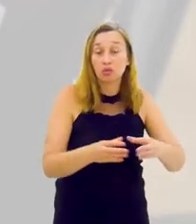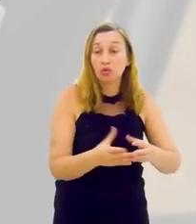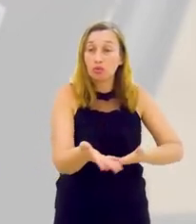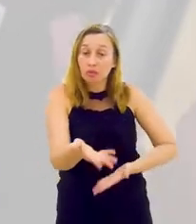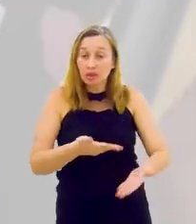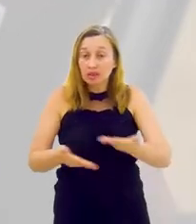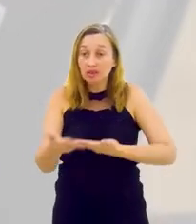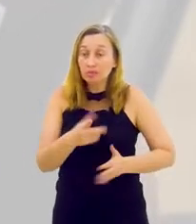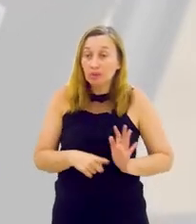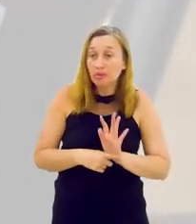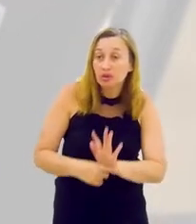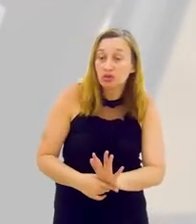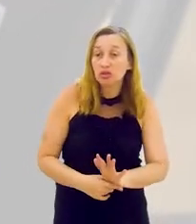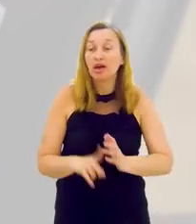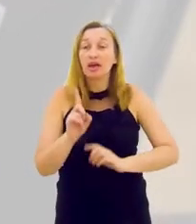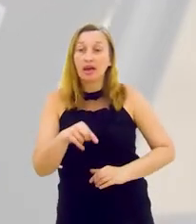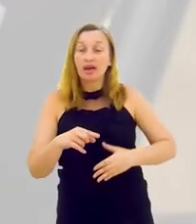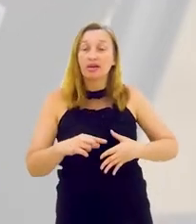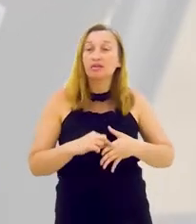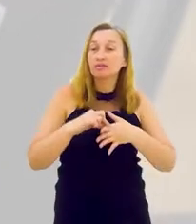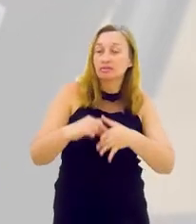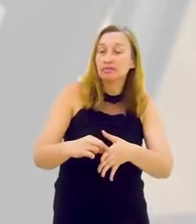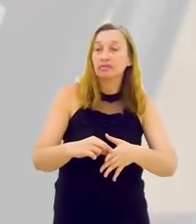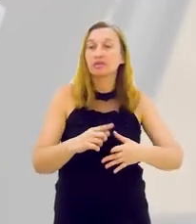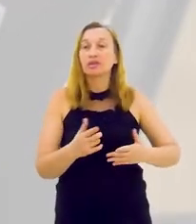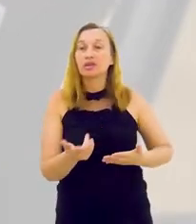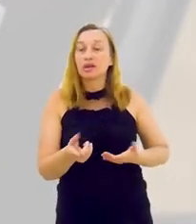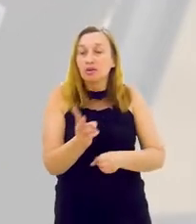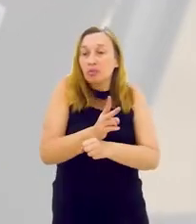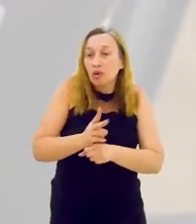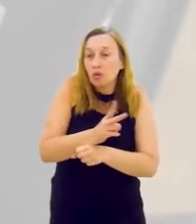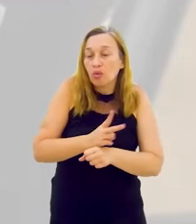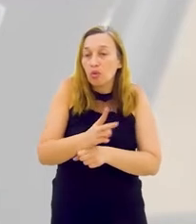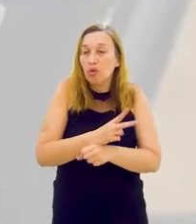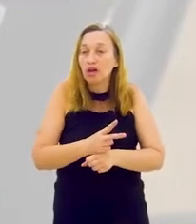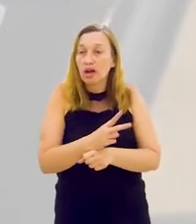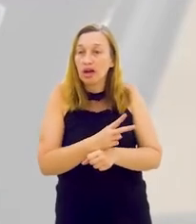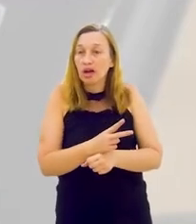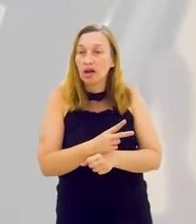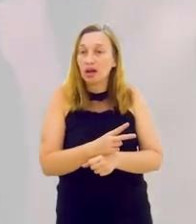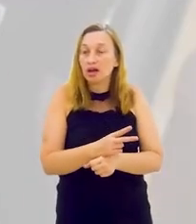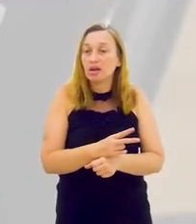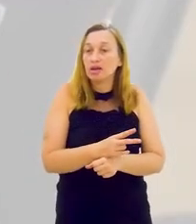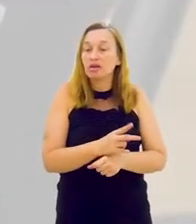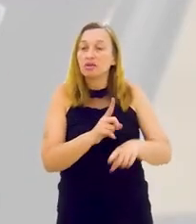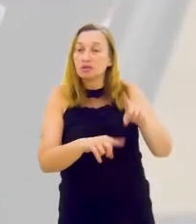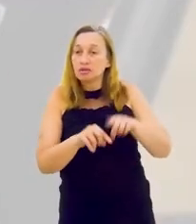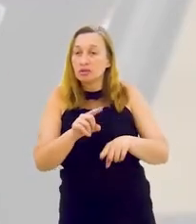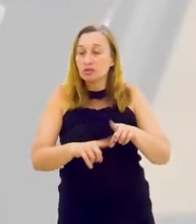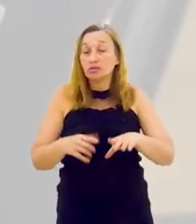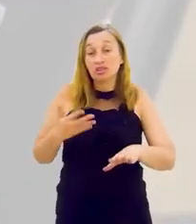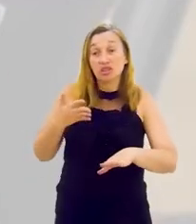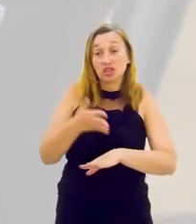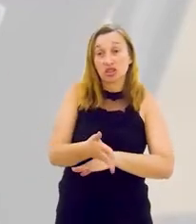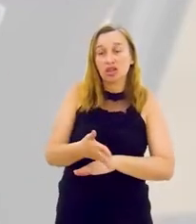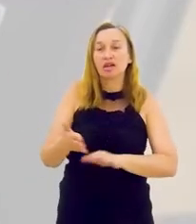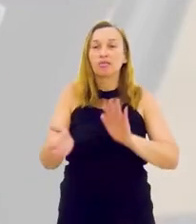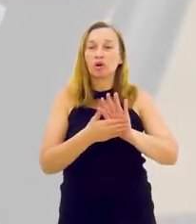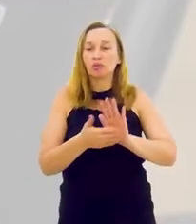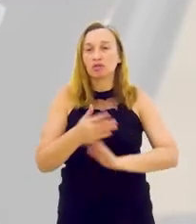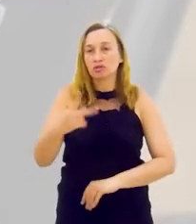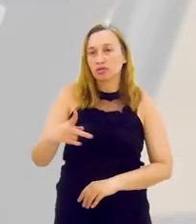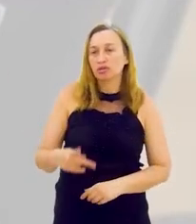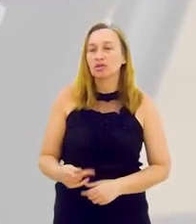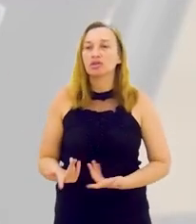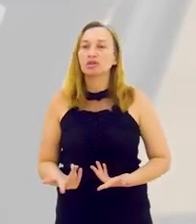lá. Isso é plataforma de liderança, é buscar esses recursos faltantes e você chegar ao seu